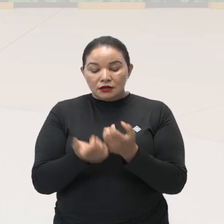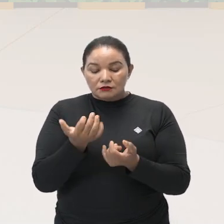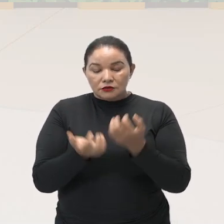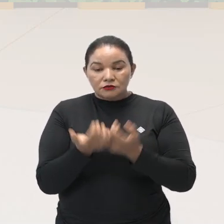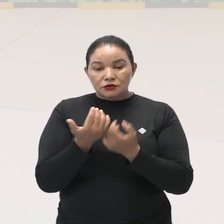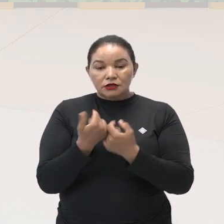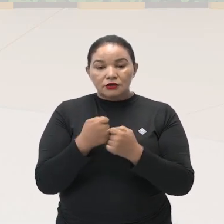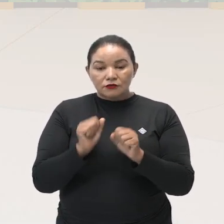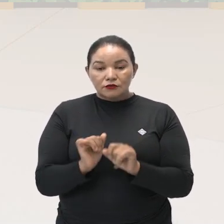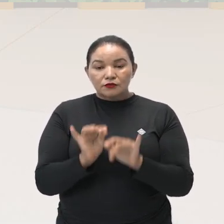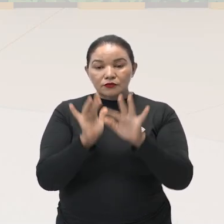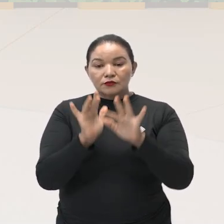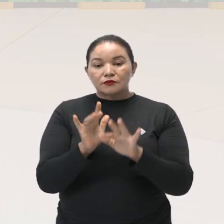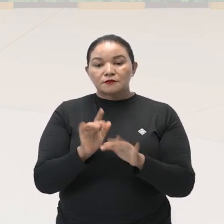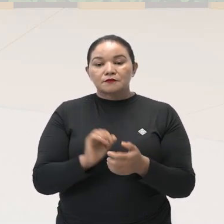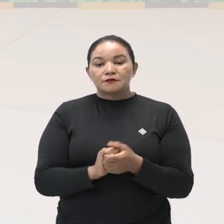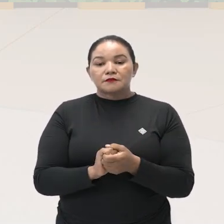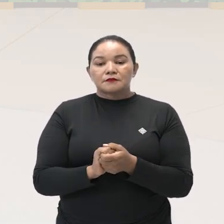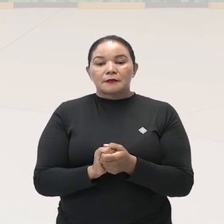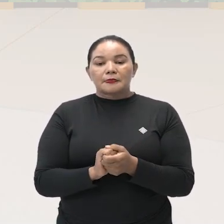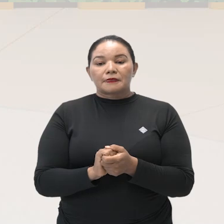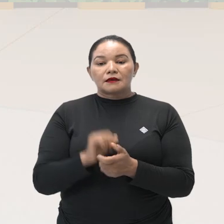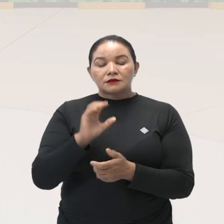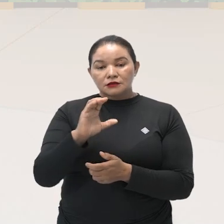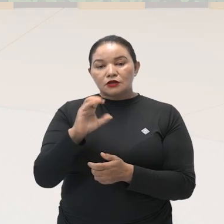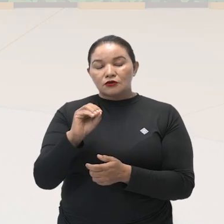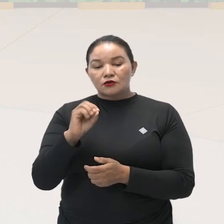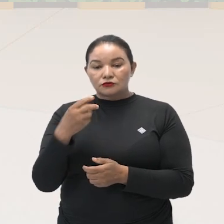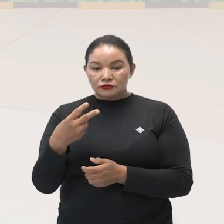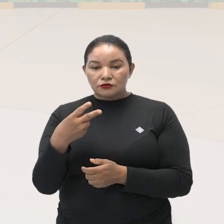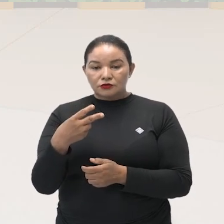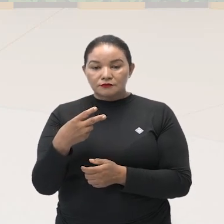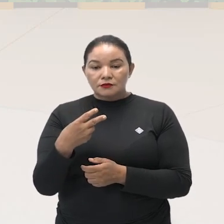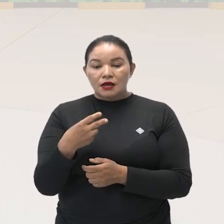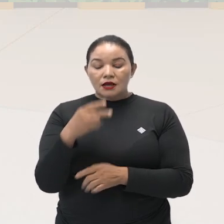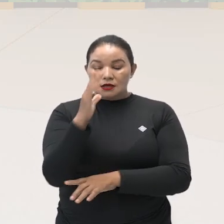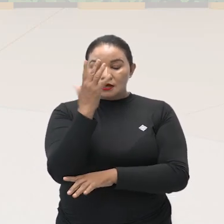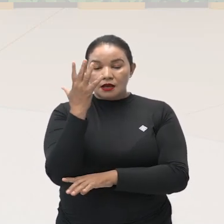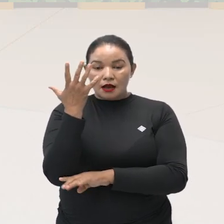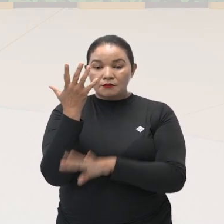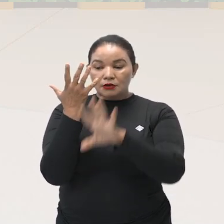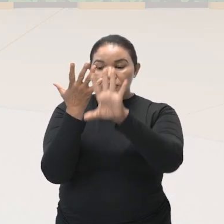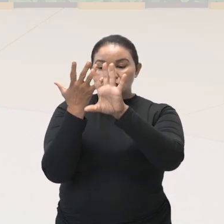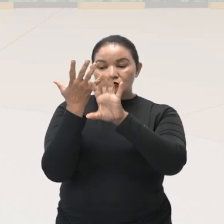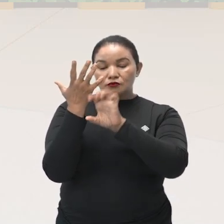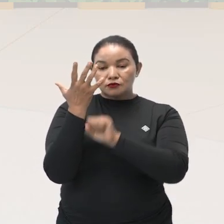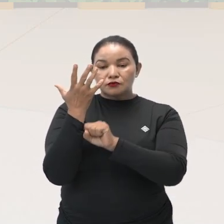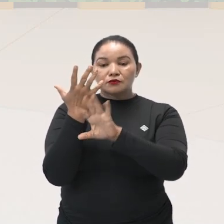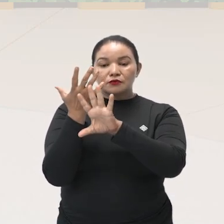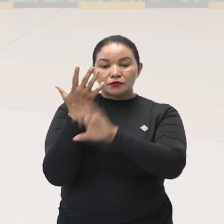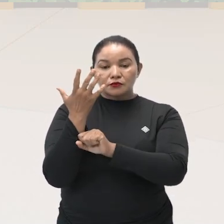gás carbônico. Esse gás carbônico é absorvido pela planta. Então note